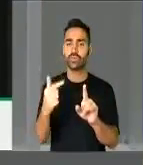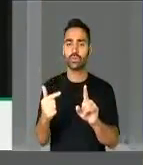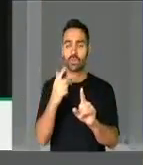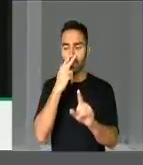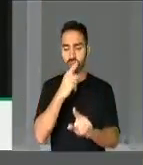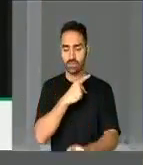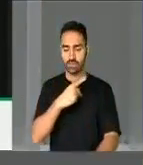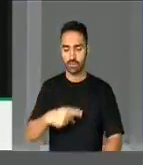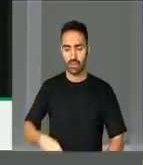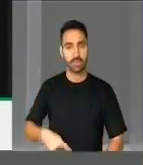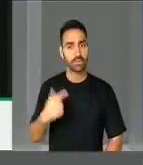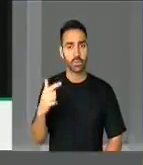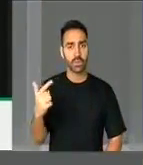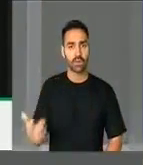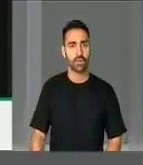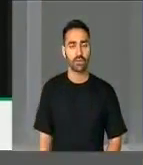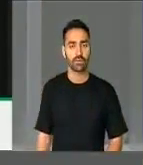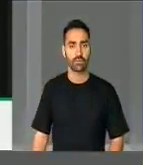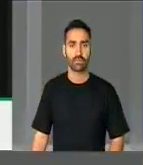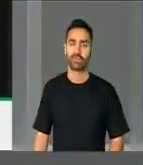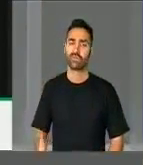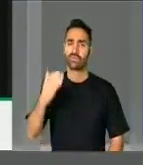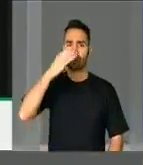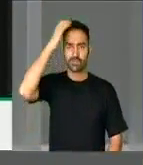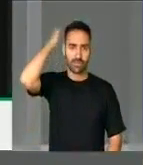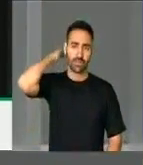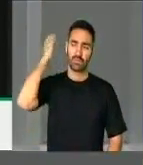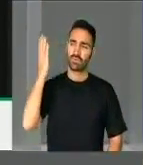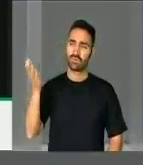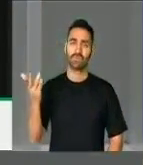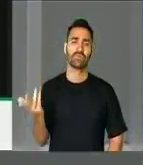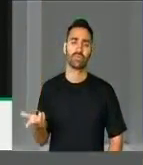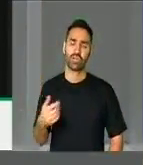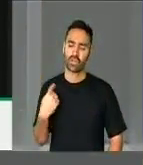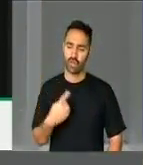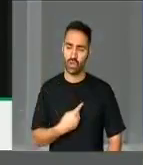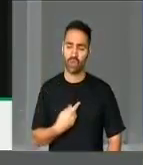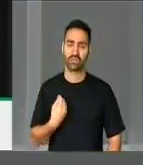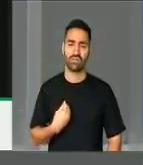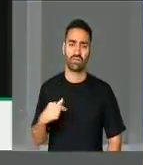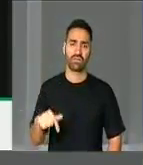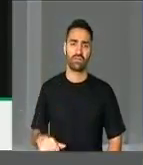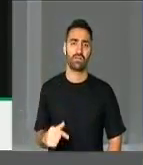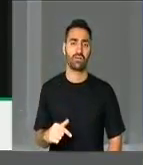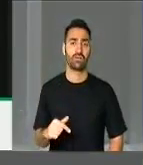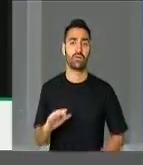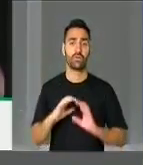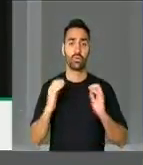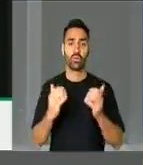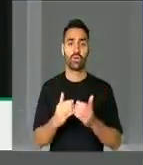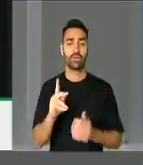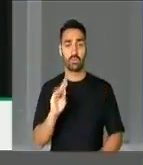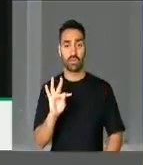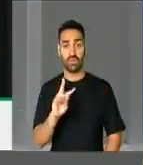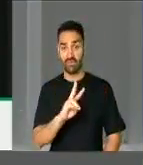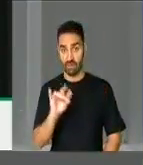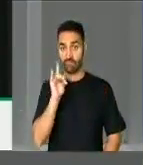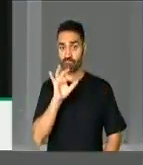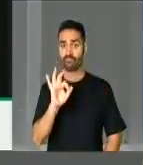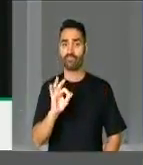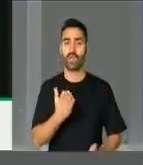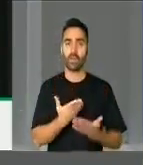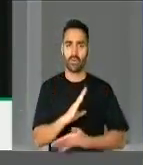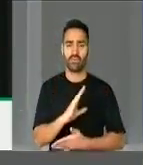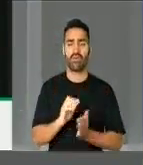comando. Portanto, presidente Temer interino, nós estamos aqui e o Congresso do PT, tenho certeza que vai aprovar o